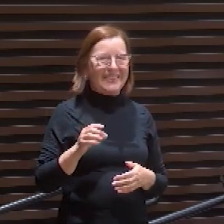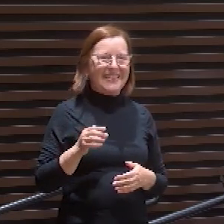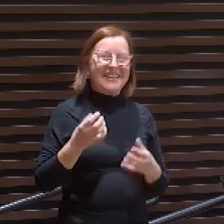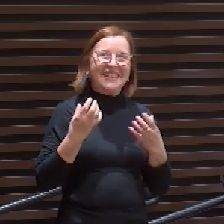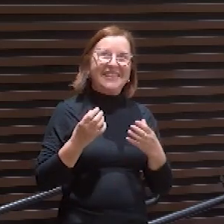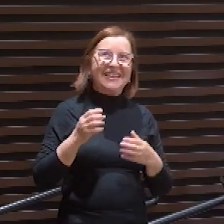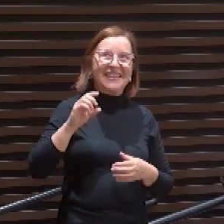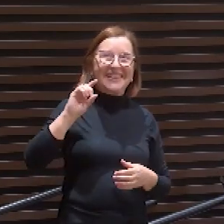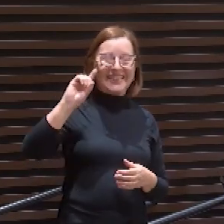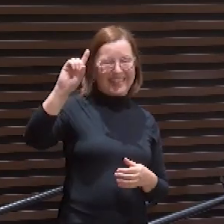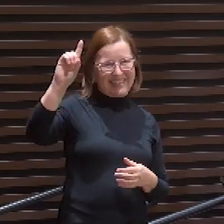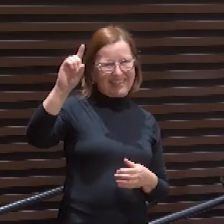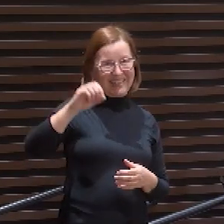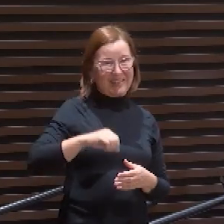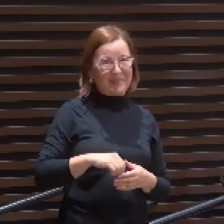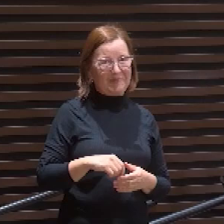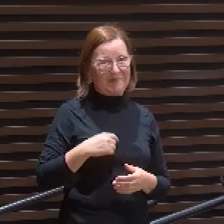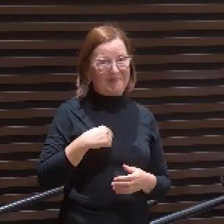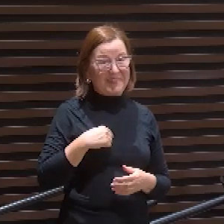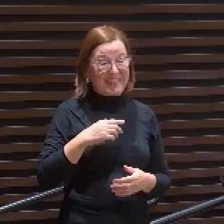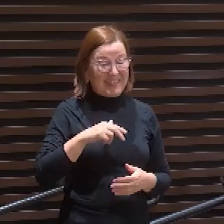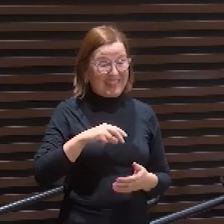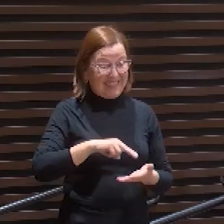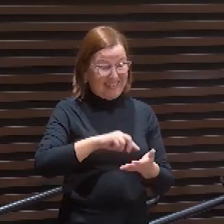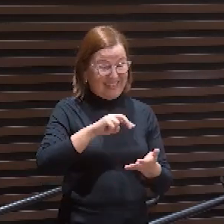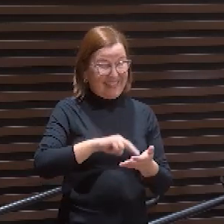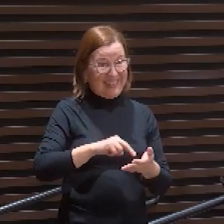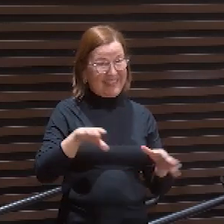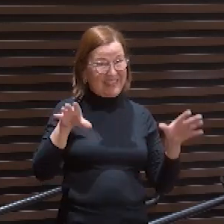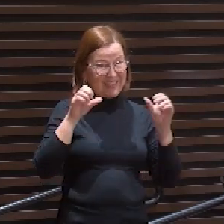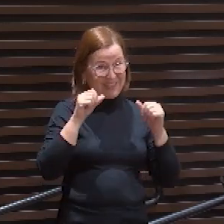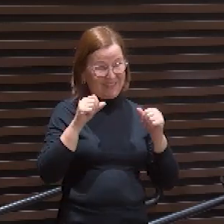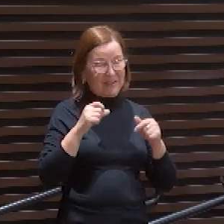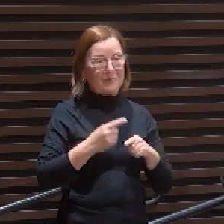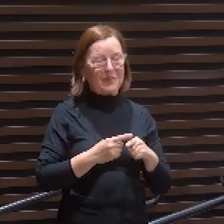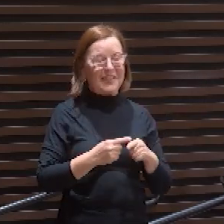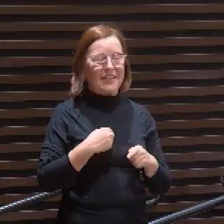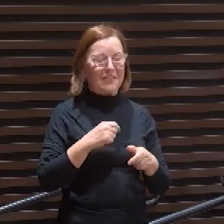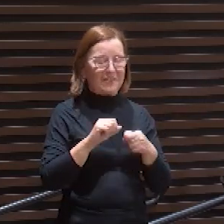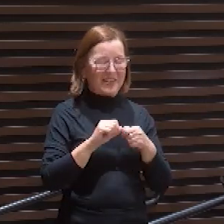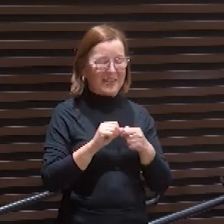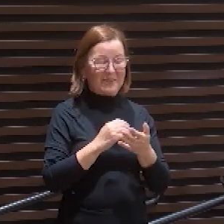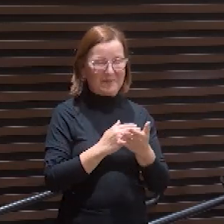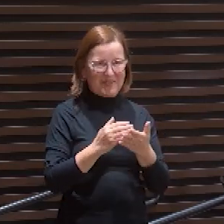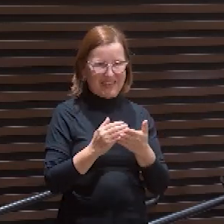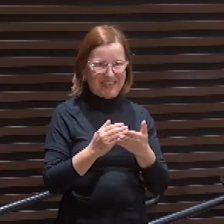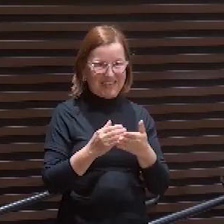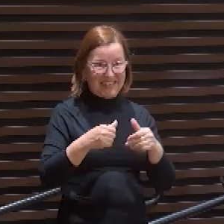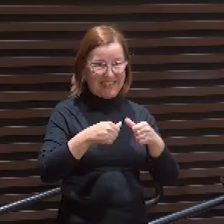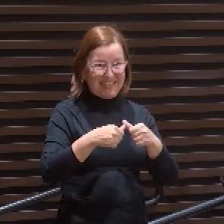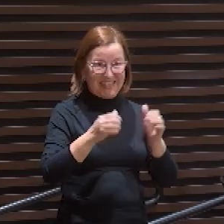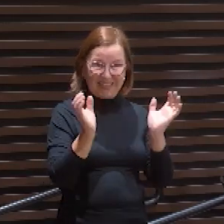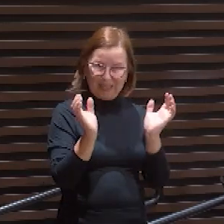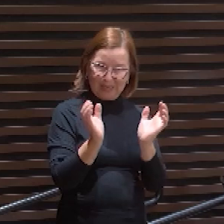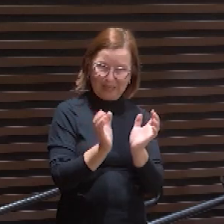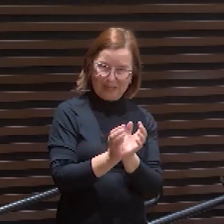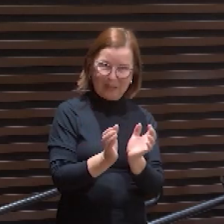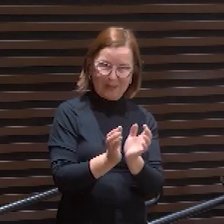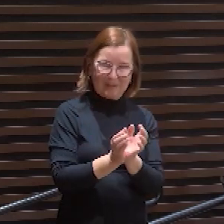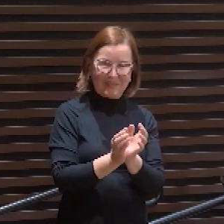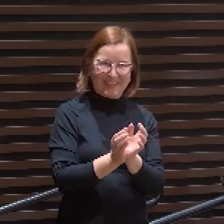eu fiquei tão contente de ouvir aquilo, porque eu faço parte dessa trupe.